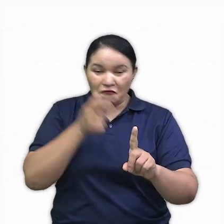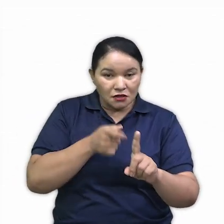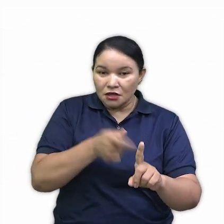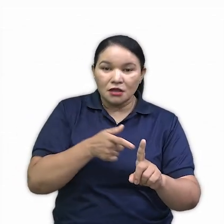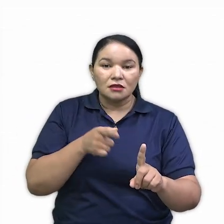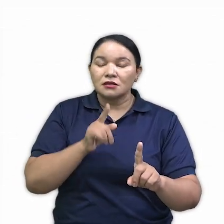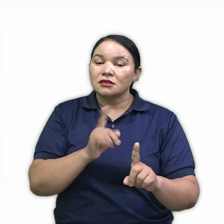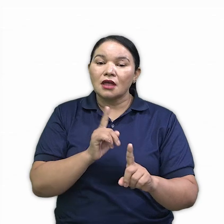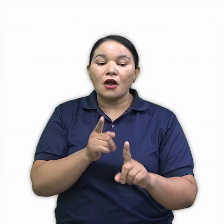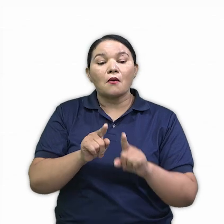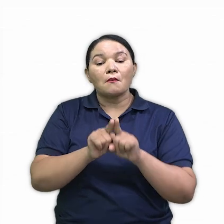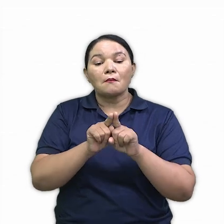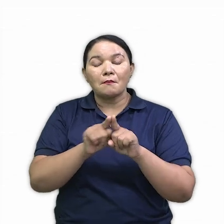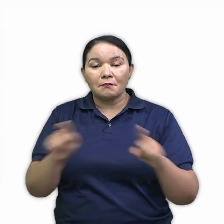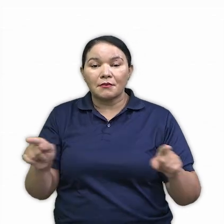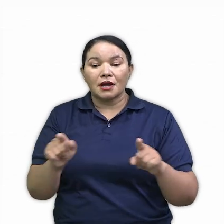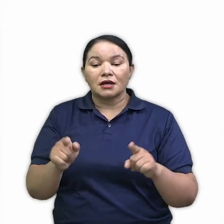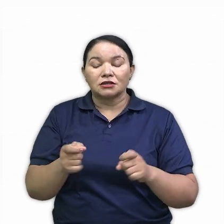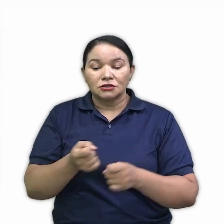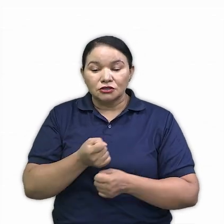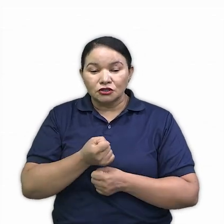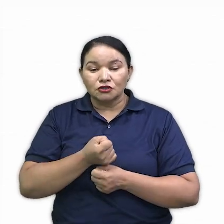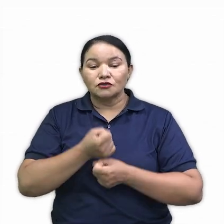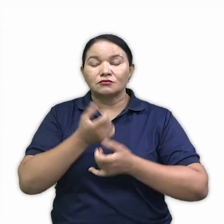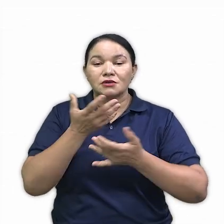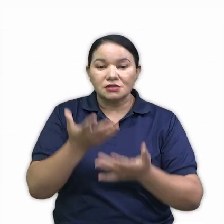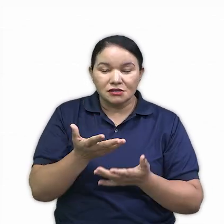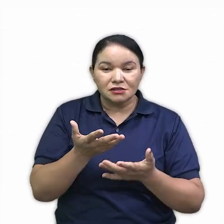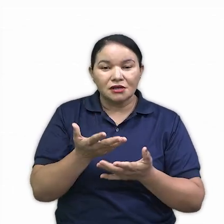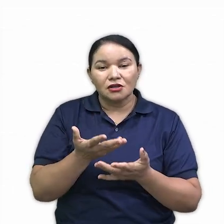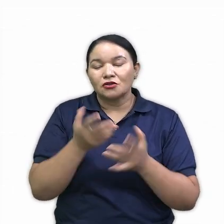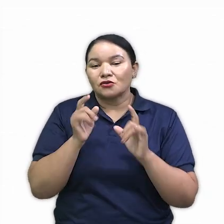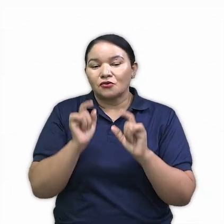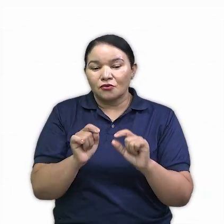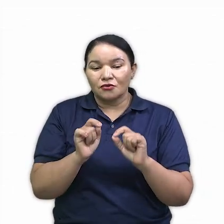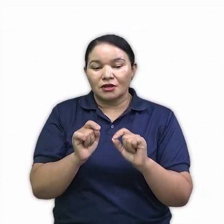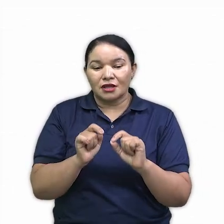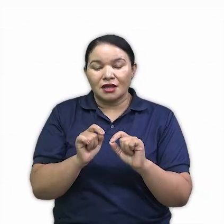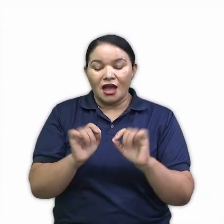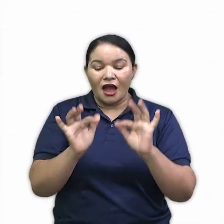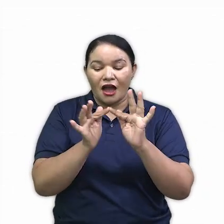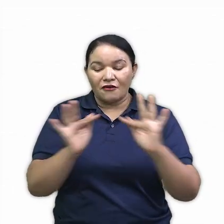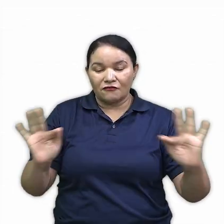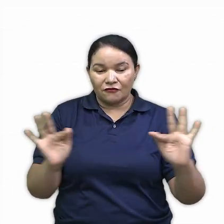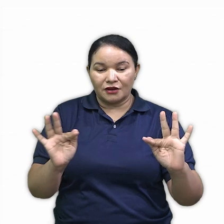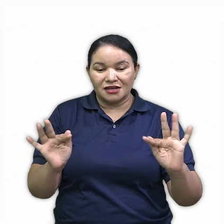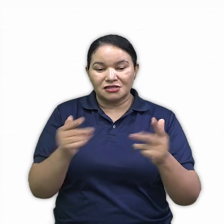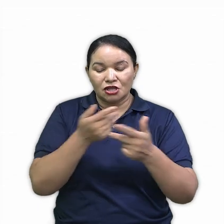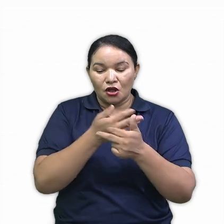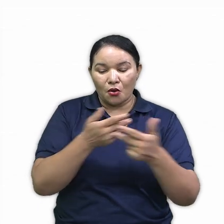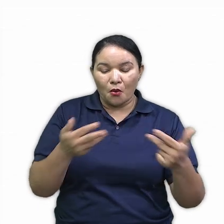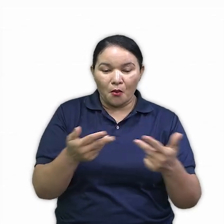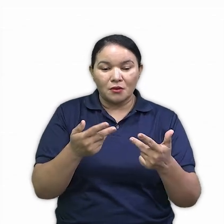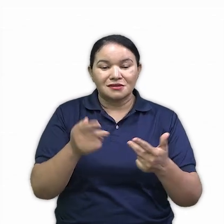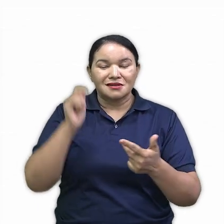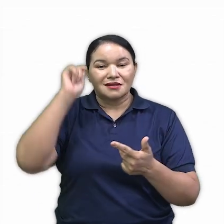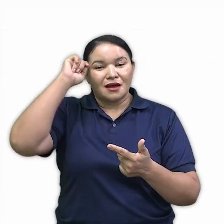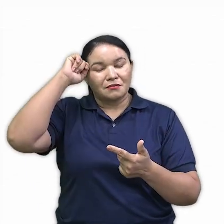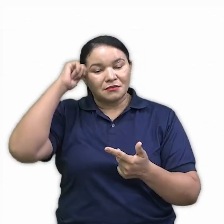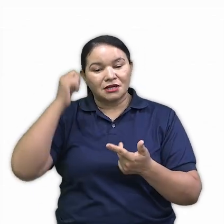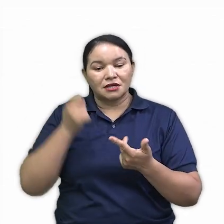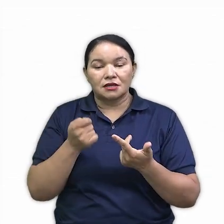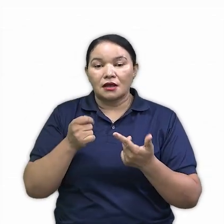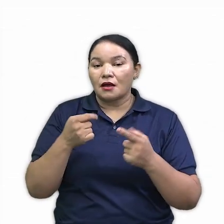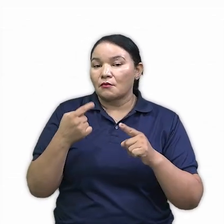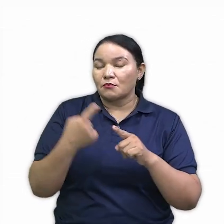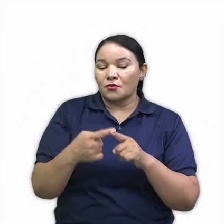dizendo, né? Não. Mas quando a pessoa expressa a coisa está preta, ela está, né, carregada